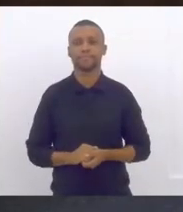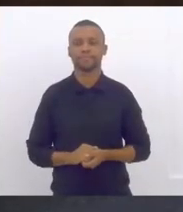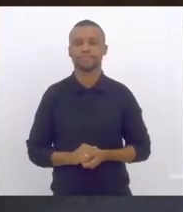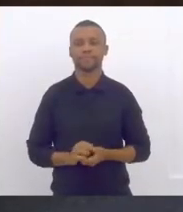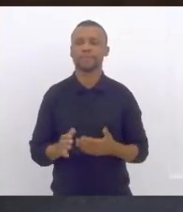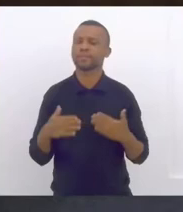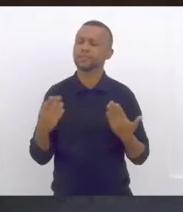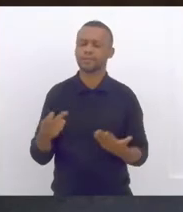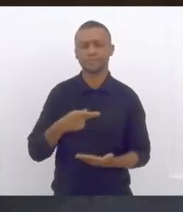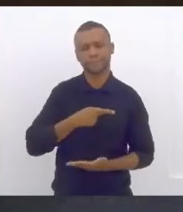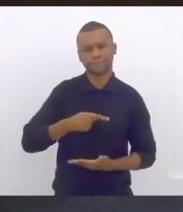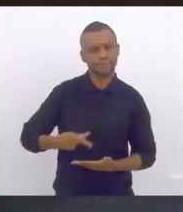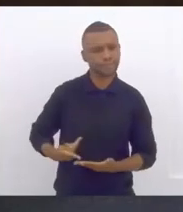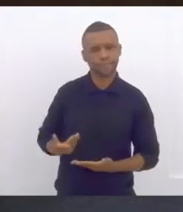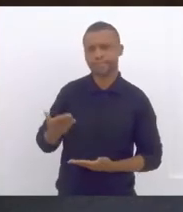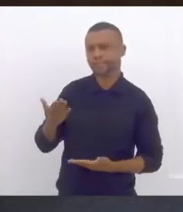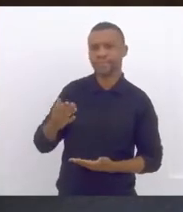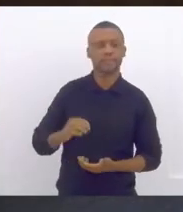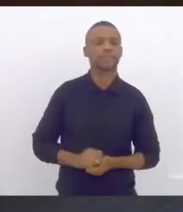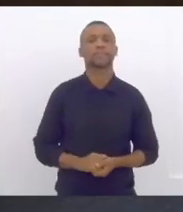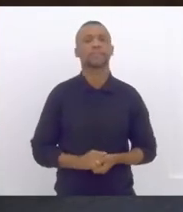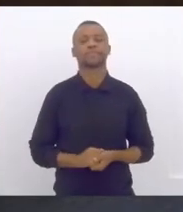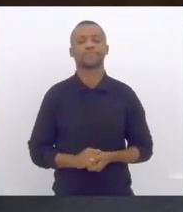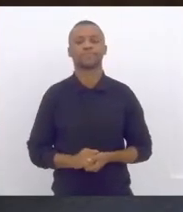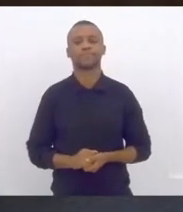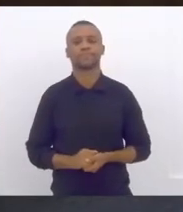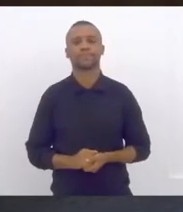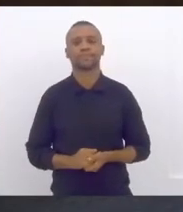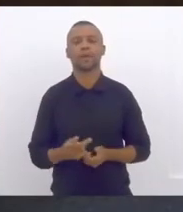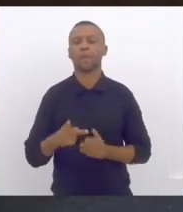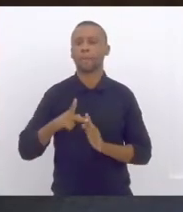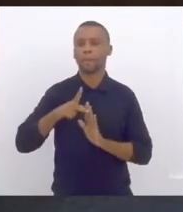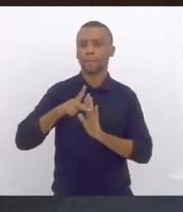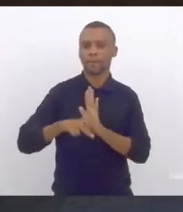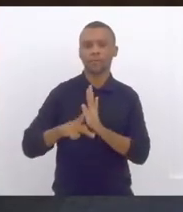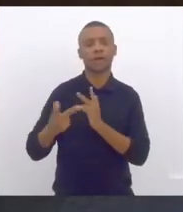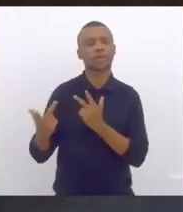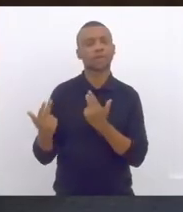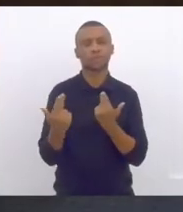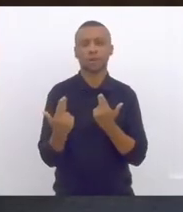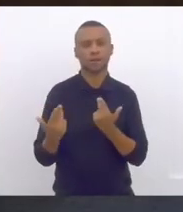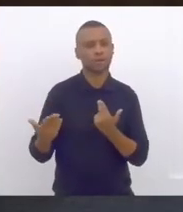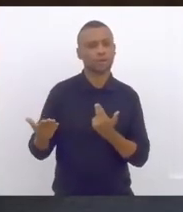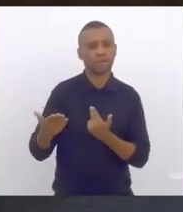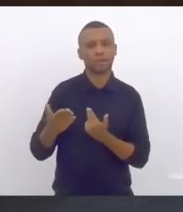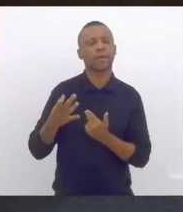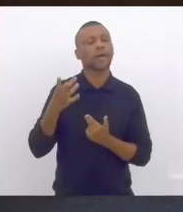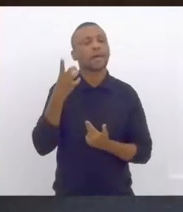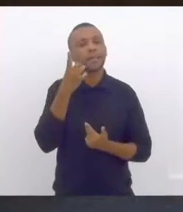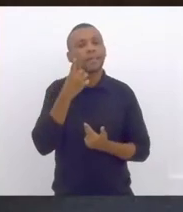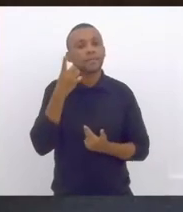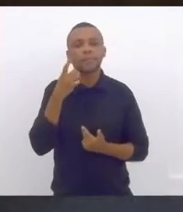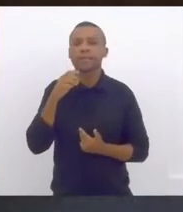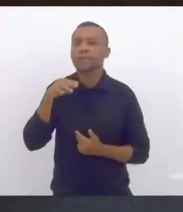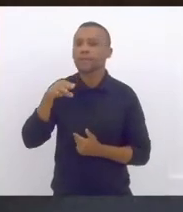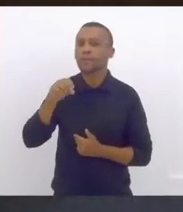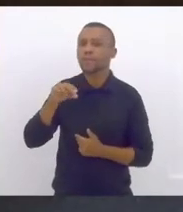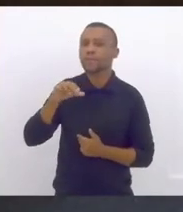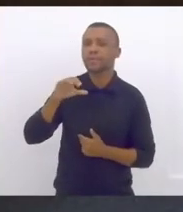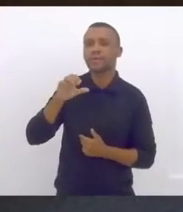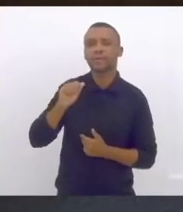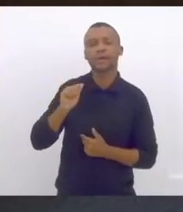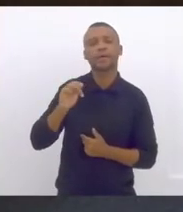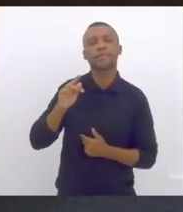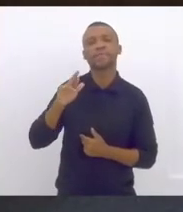Senhora Presidente, um projeto como esse, deputada Mônica Francisco,